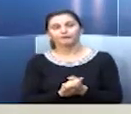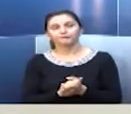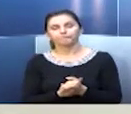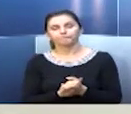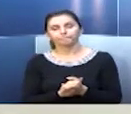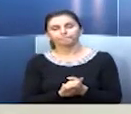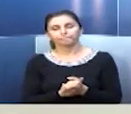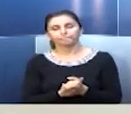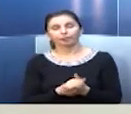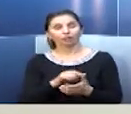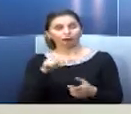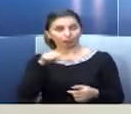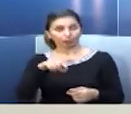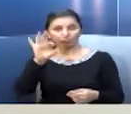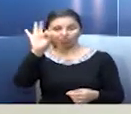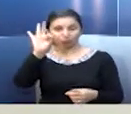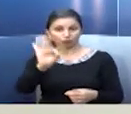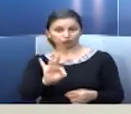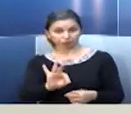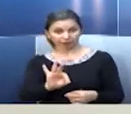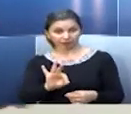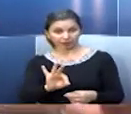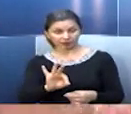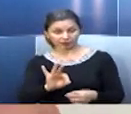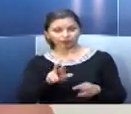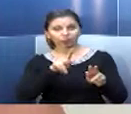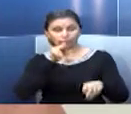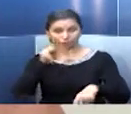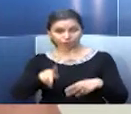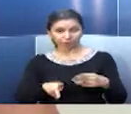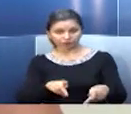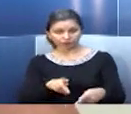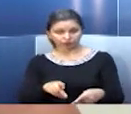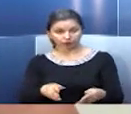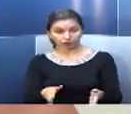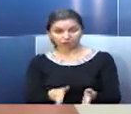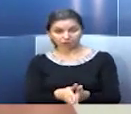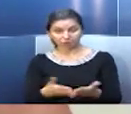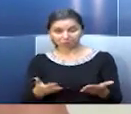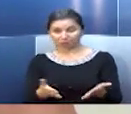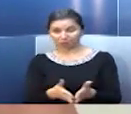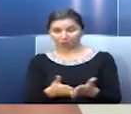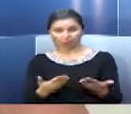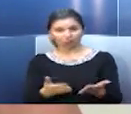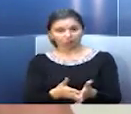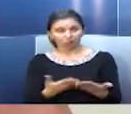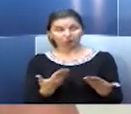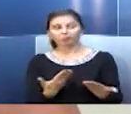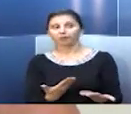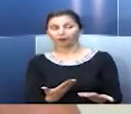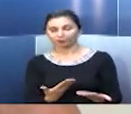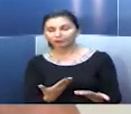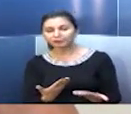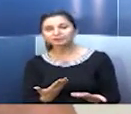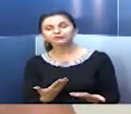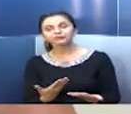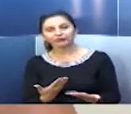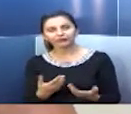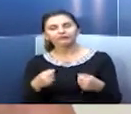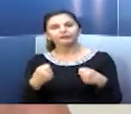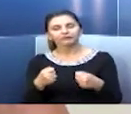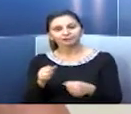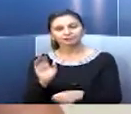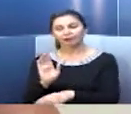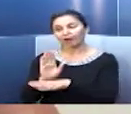um percentual de pessoas carentes que seria beneficiada, senhor governador,